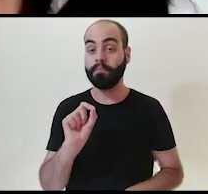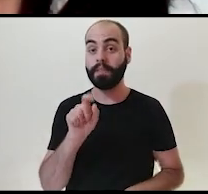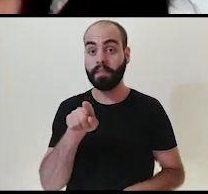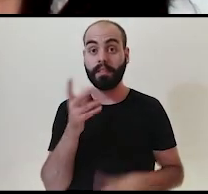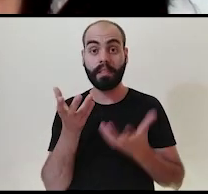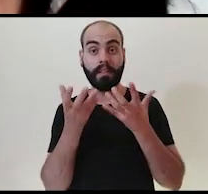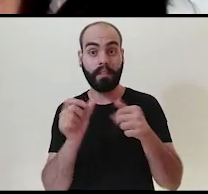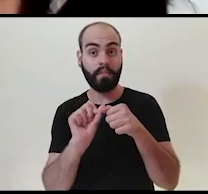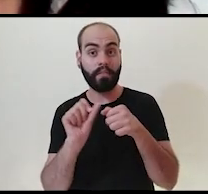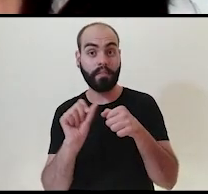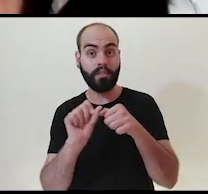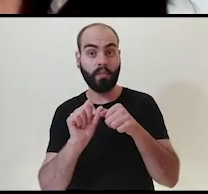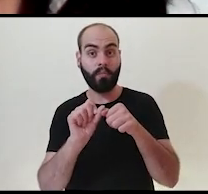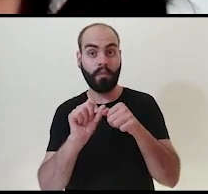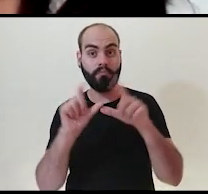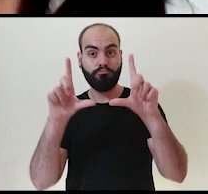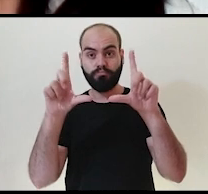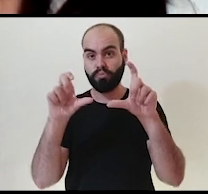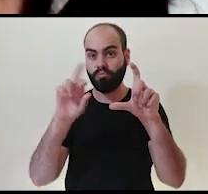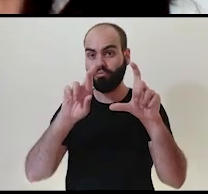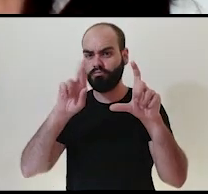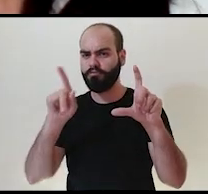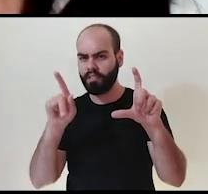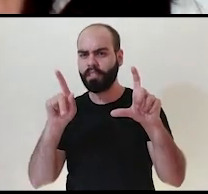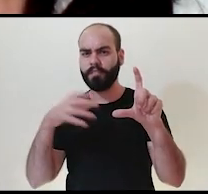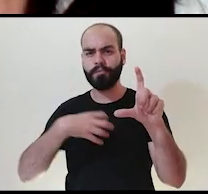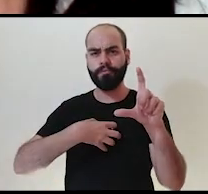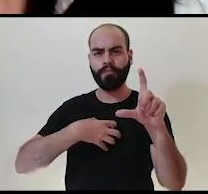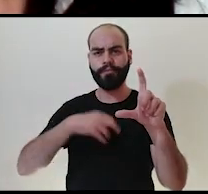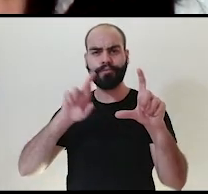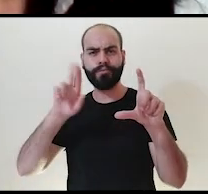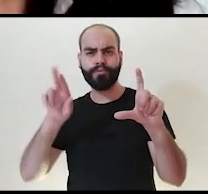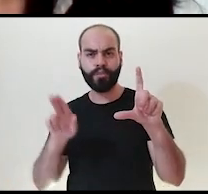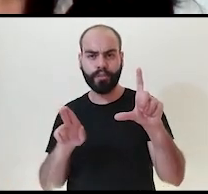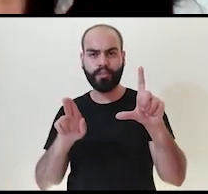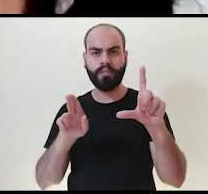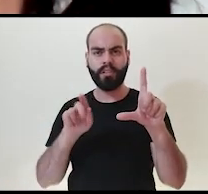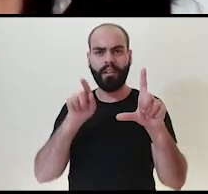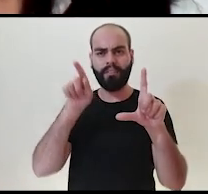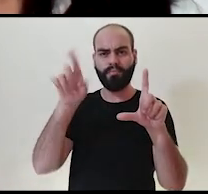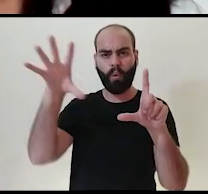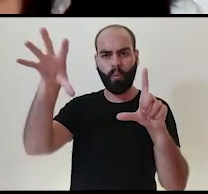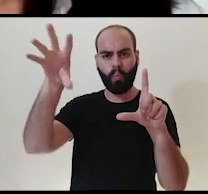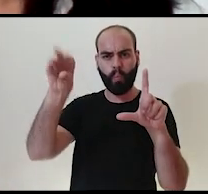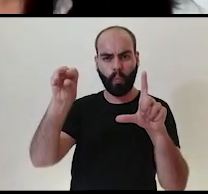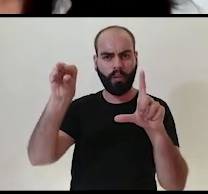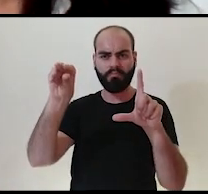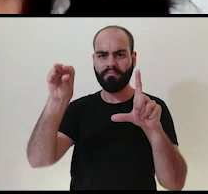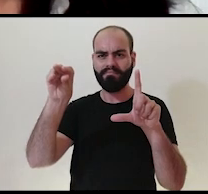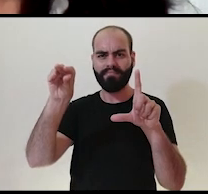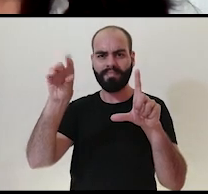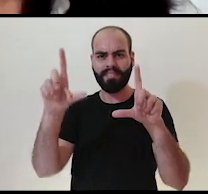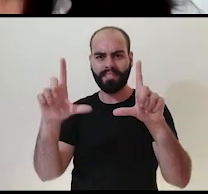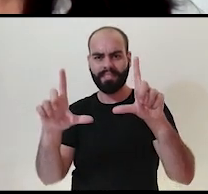foto diferente, com um outro ponto de vista, você vai querer que entre uma sombra ali, entendeu? Mas